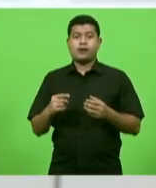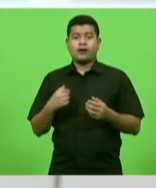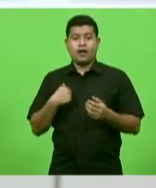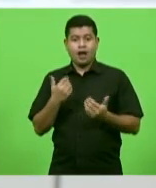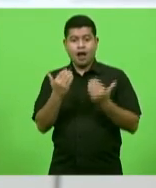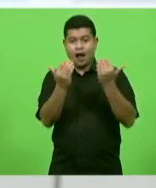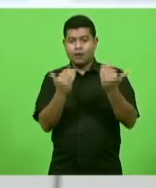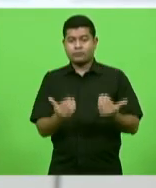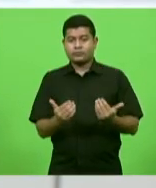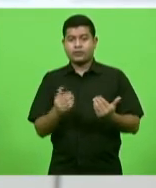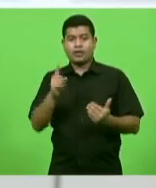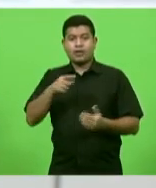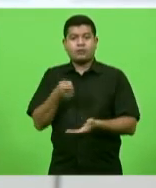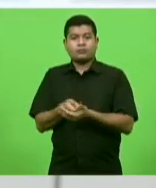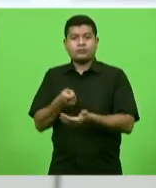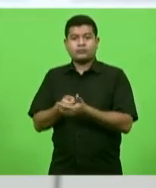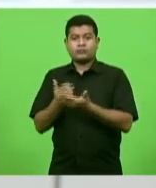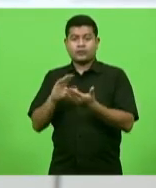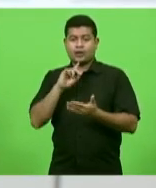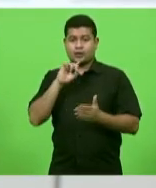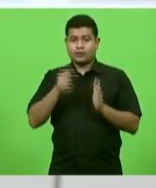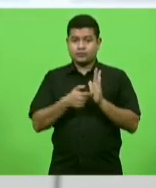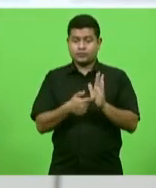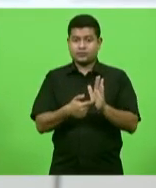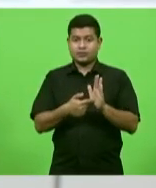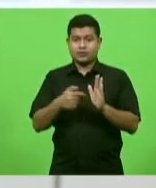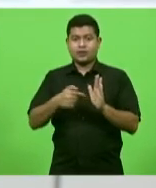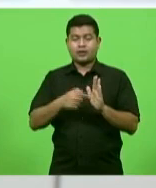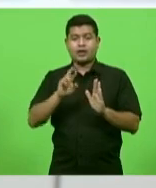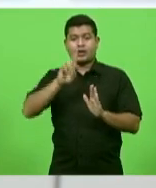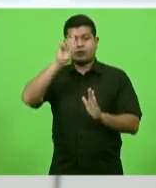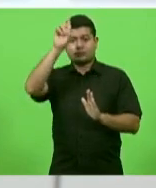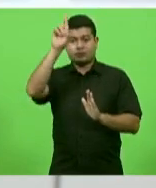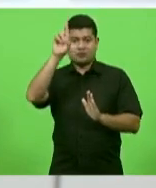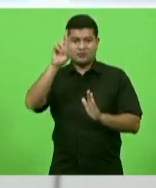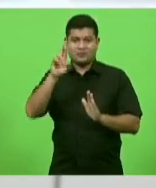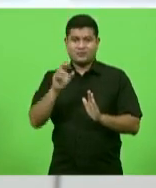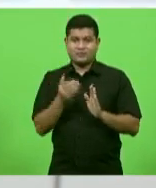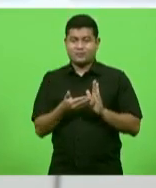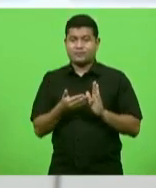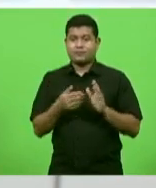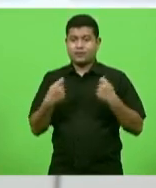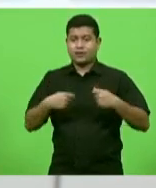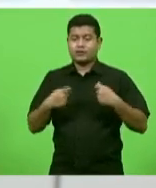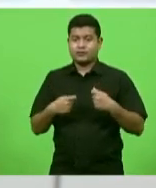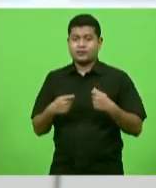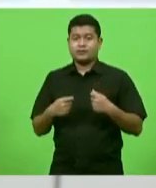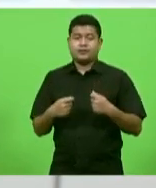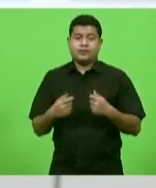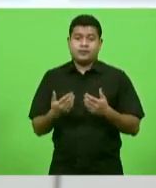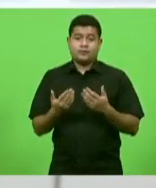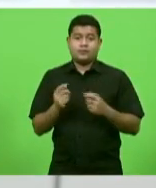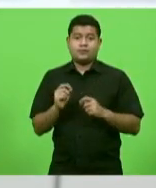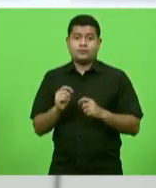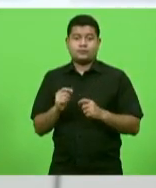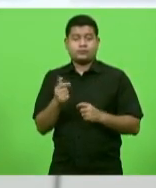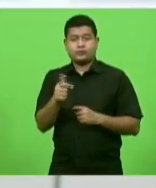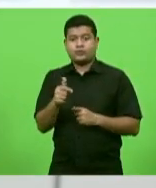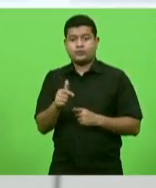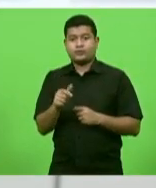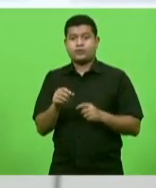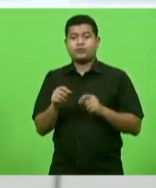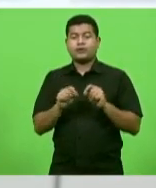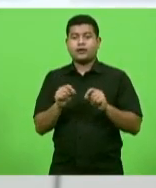obrigatória pelo denunciante em indissociável na construção da peça acusatória não havendo margem para